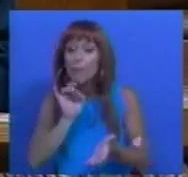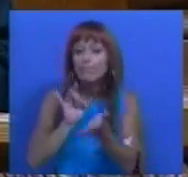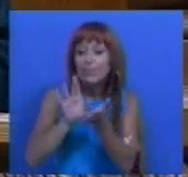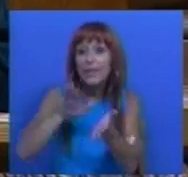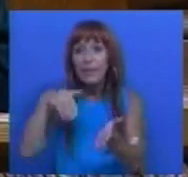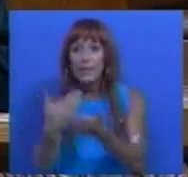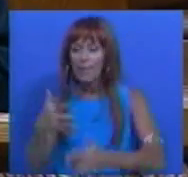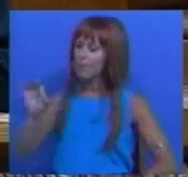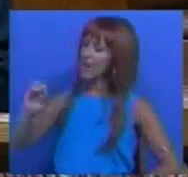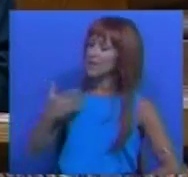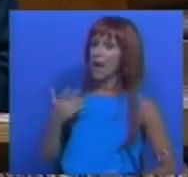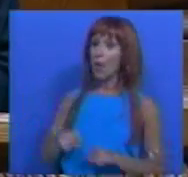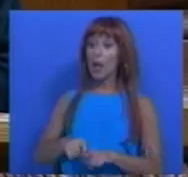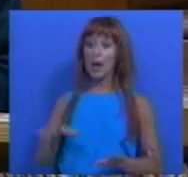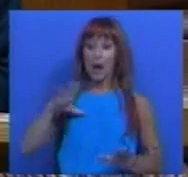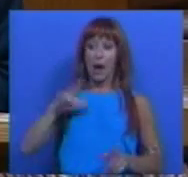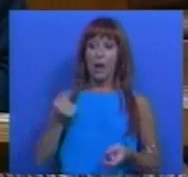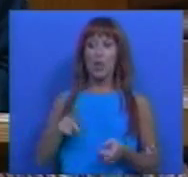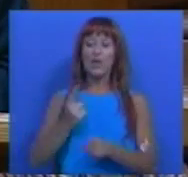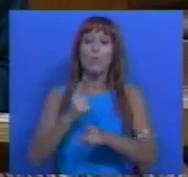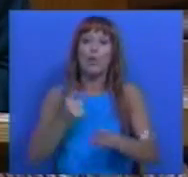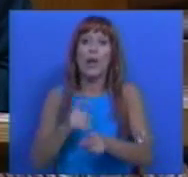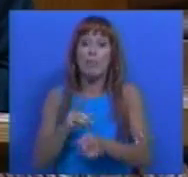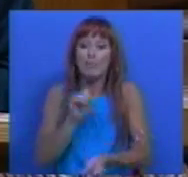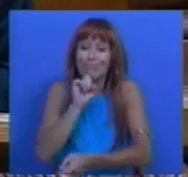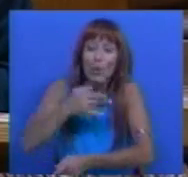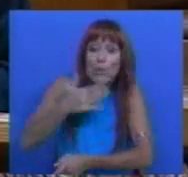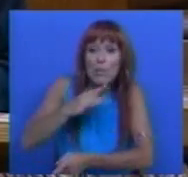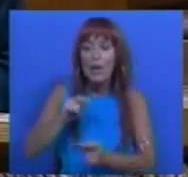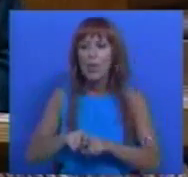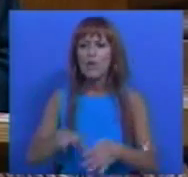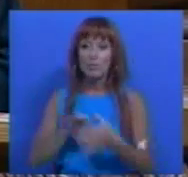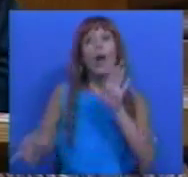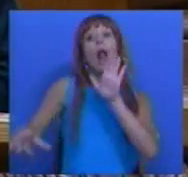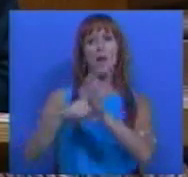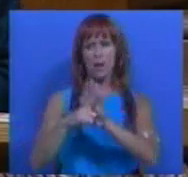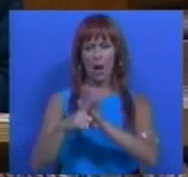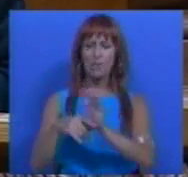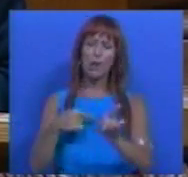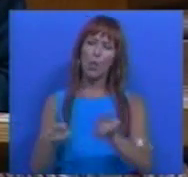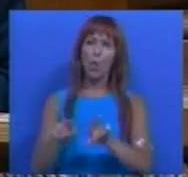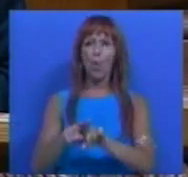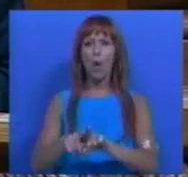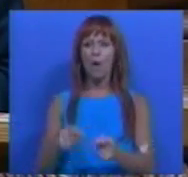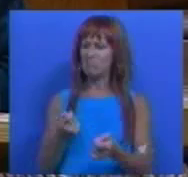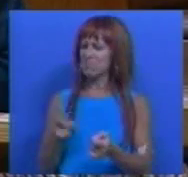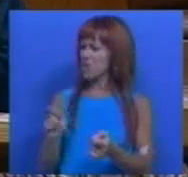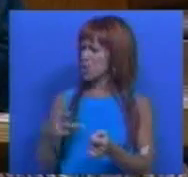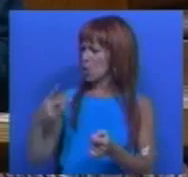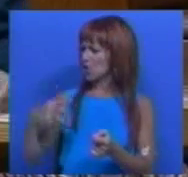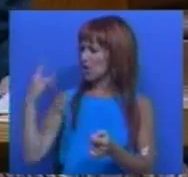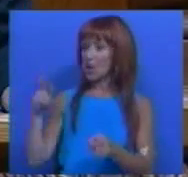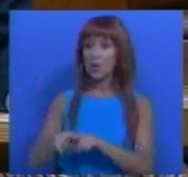despedimento, o PSD agora ressalva que essas razões atendíveis sejam legais. dando a entender que até há coisa de 2